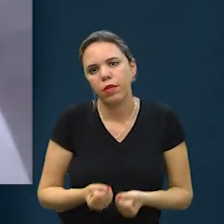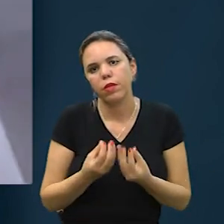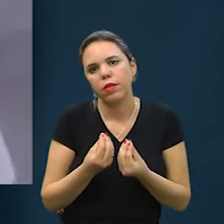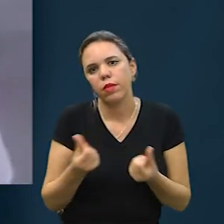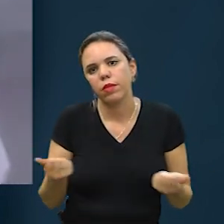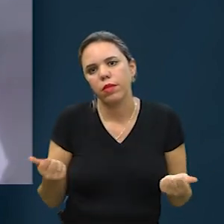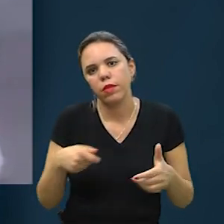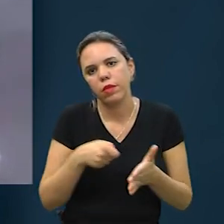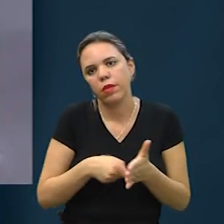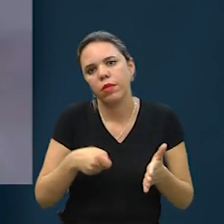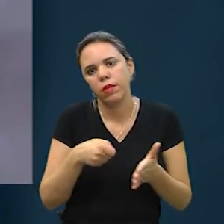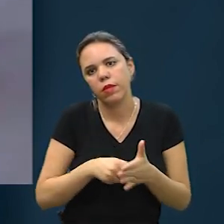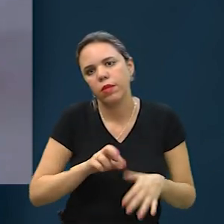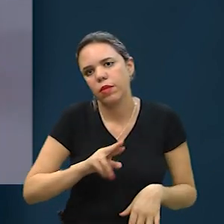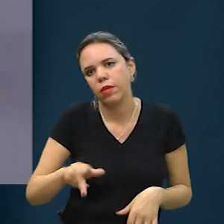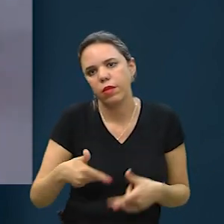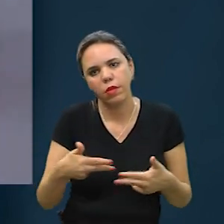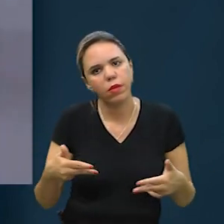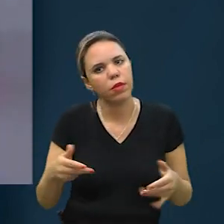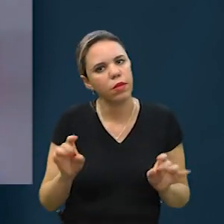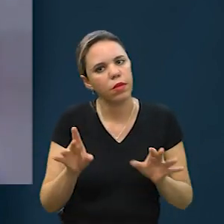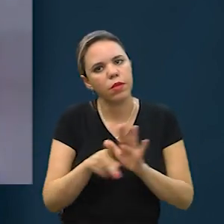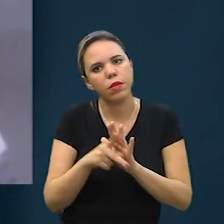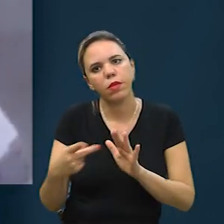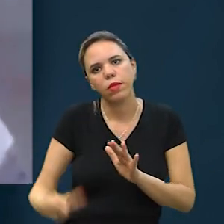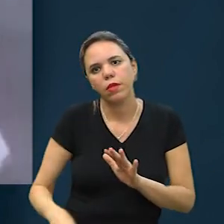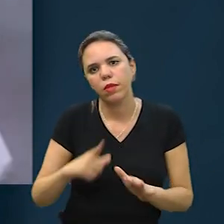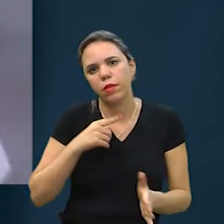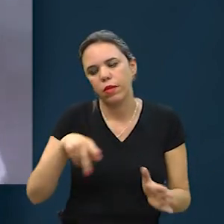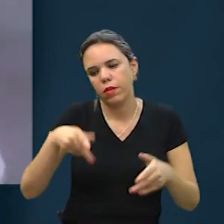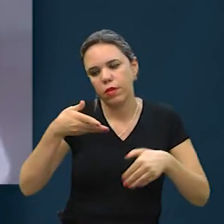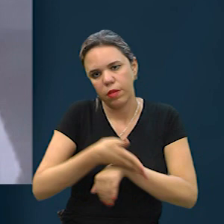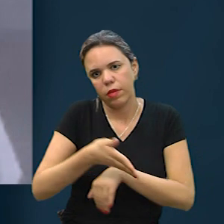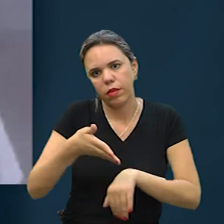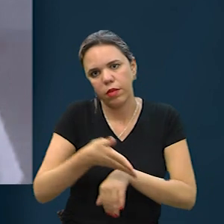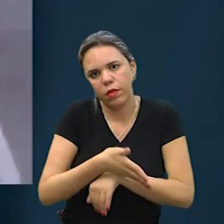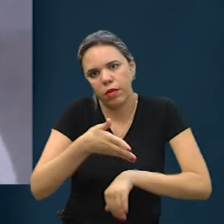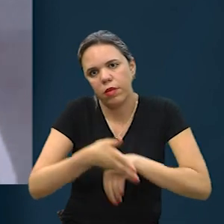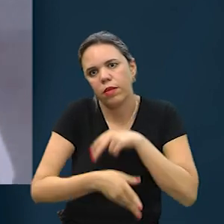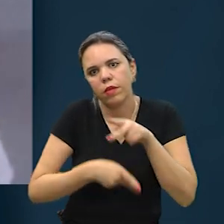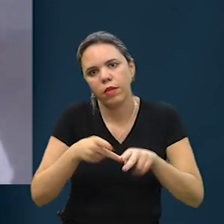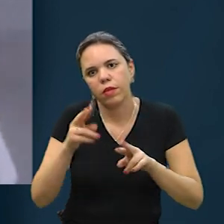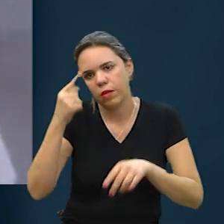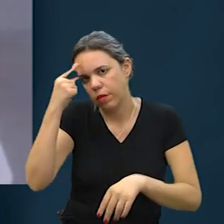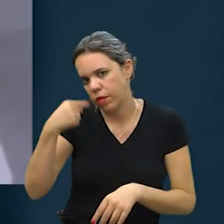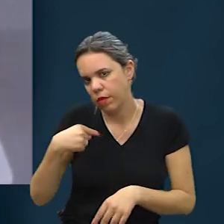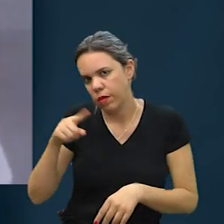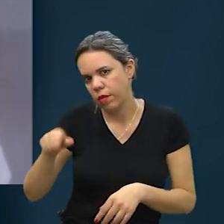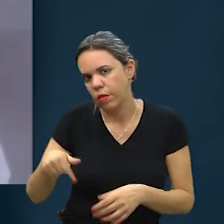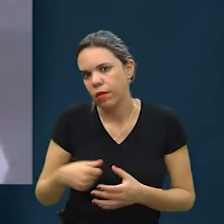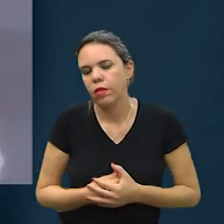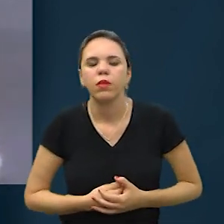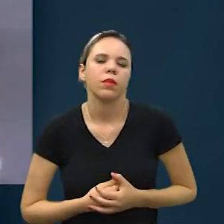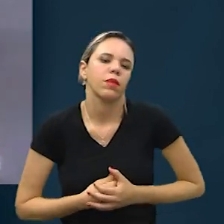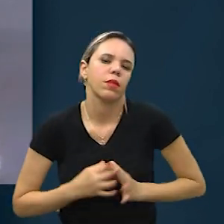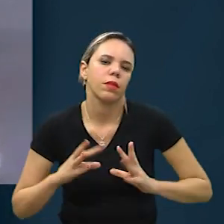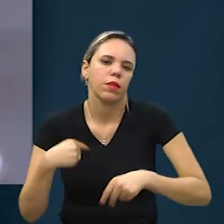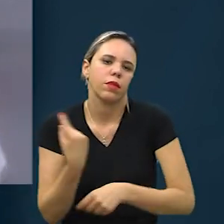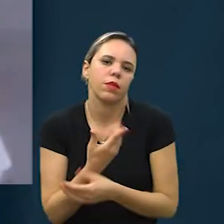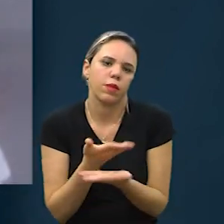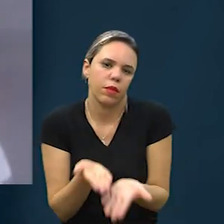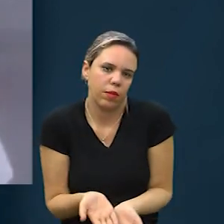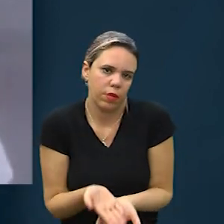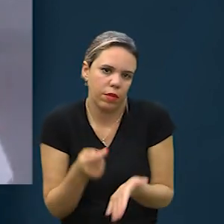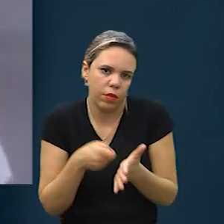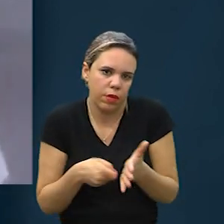sensibilizarem para essa causa. Não é uma causa específica de quem pertence a esse perfil, é uma causa de todos,